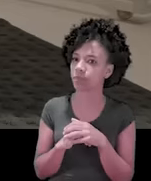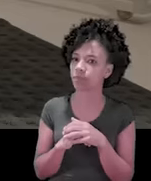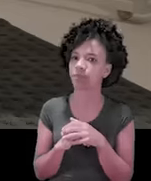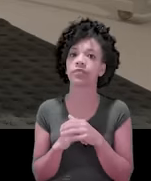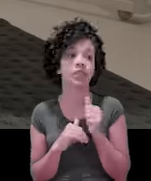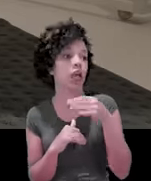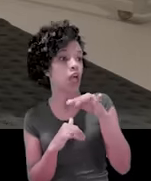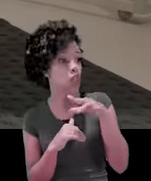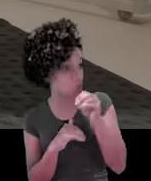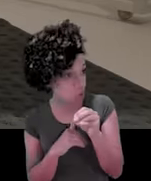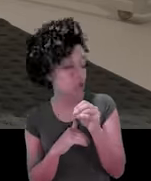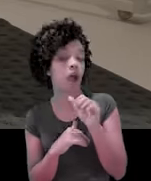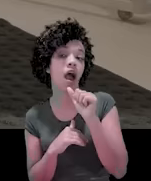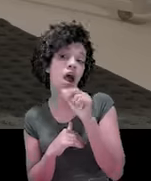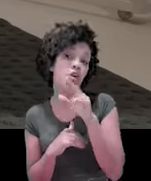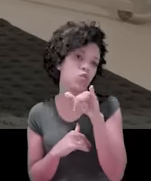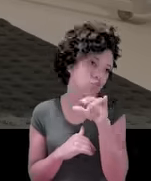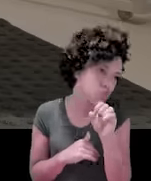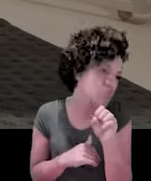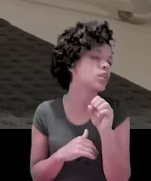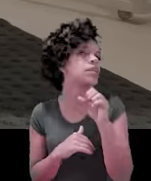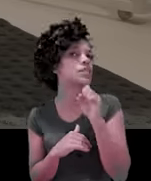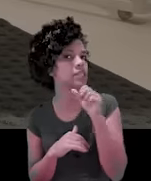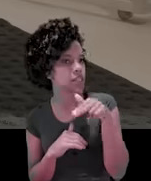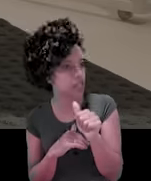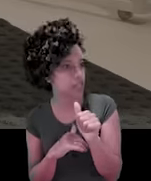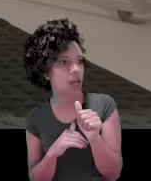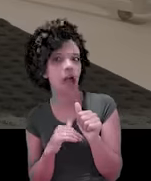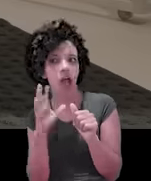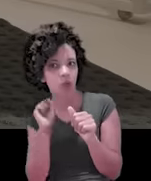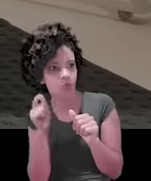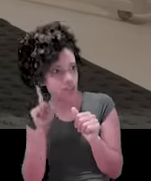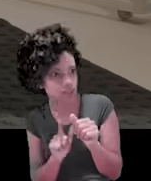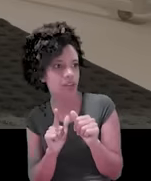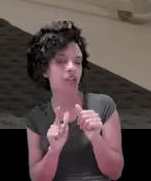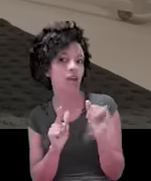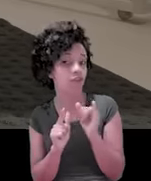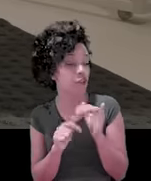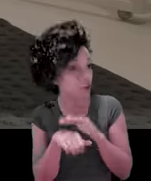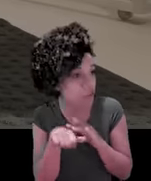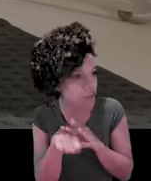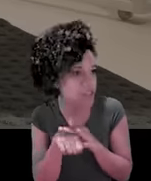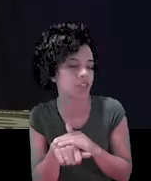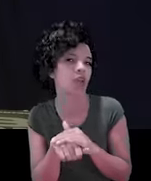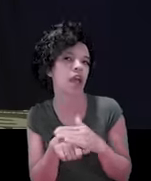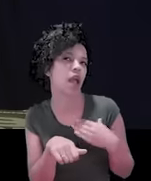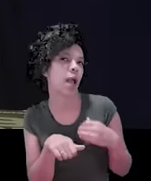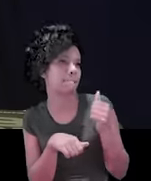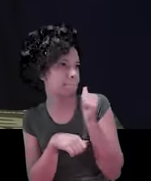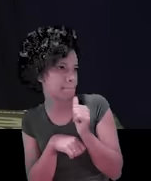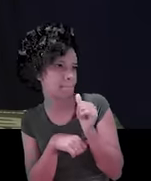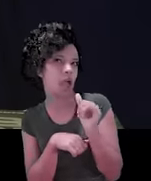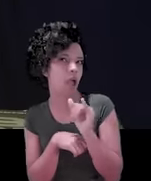Aí eu disse Antônio Araújo de Sena mas eu não tenho hoje cena aí eu consegui ouvir assim ela tava falando com meu irmão eu acho eu acho que era com a minha